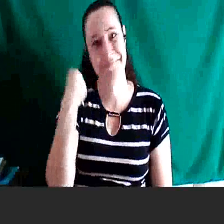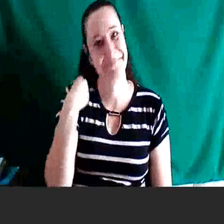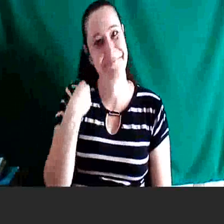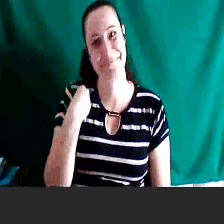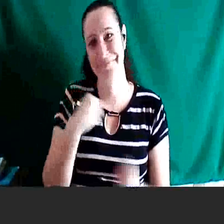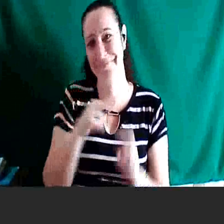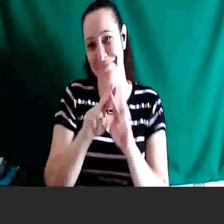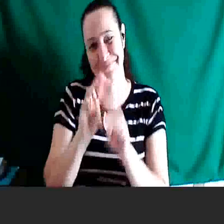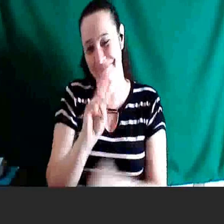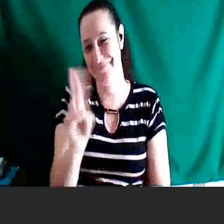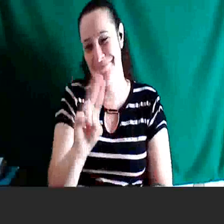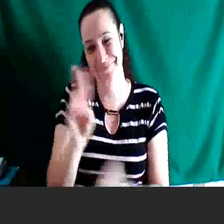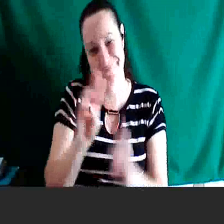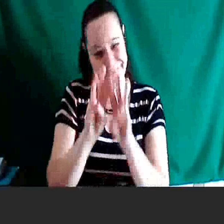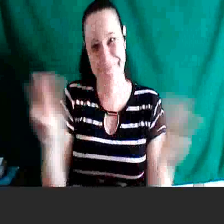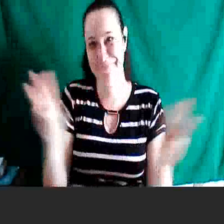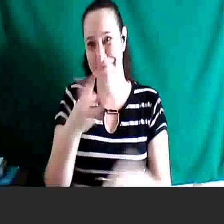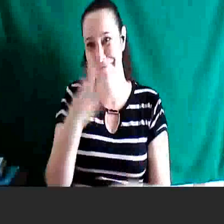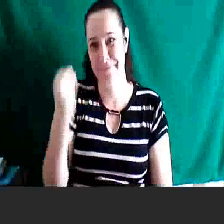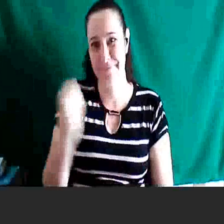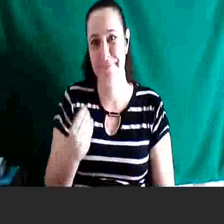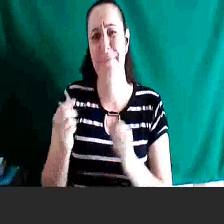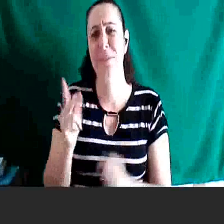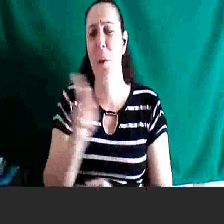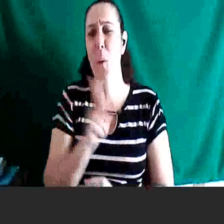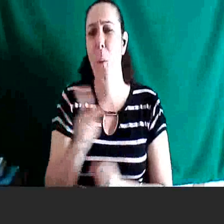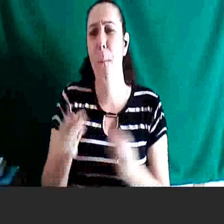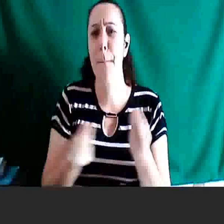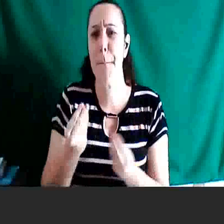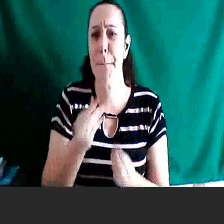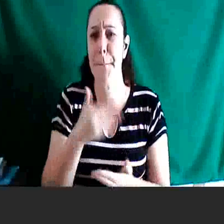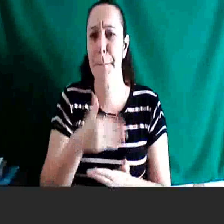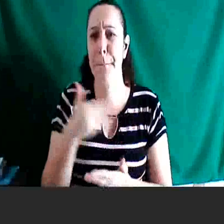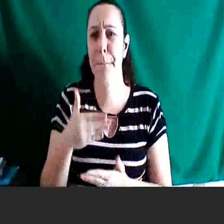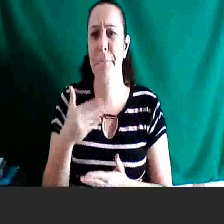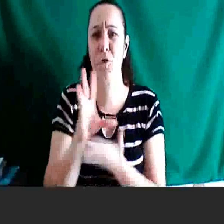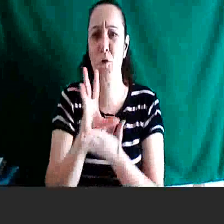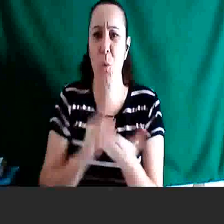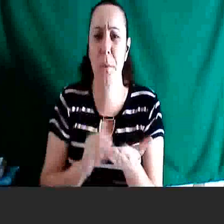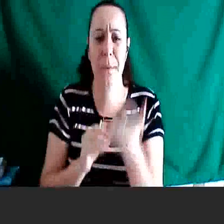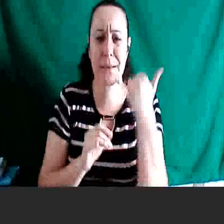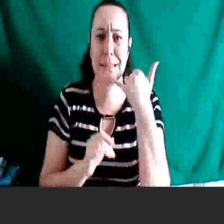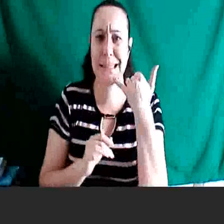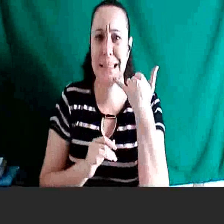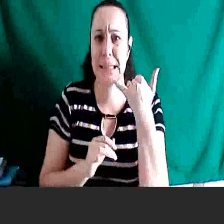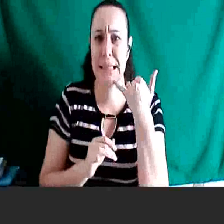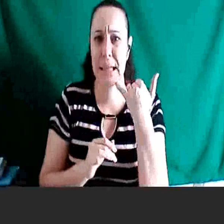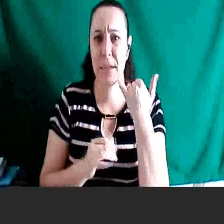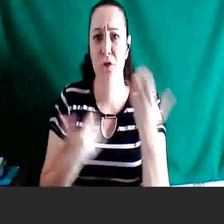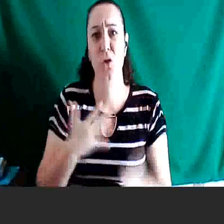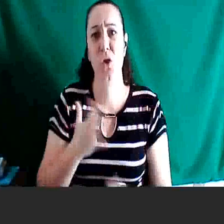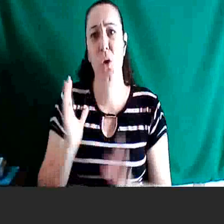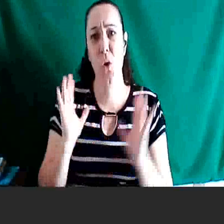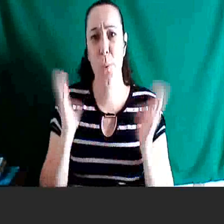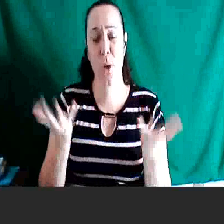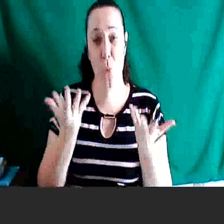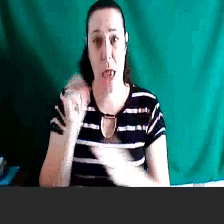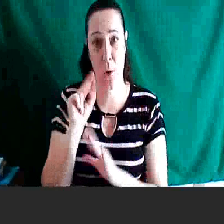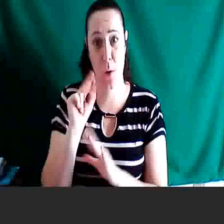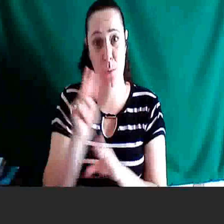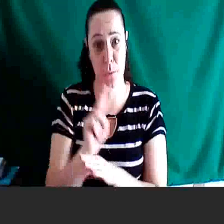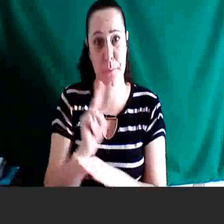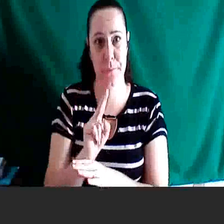menos para você, Fernando. Sei que não está muito fora do assunto. Não, não está. Não está. Tá, quem mais arrisca? Ninguém arrisca aí